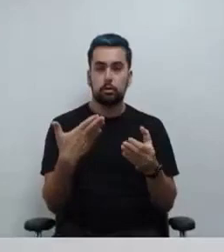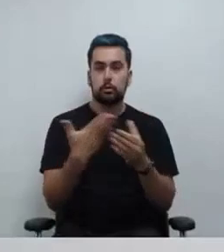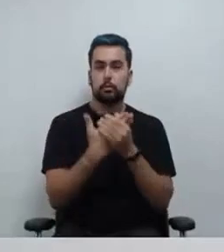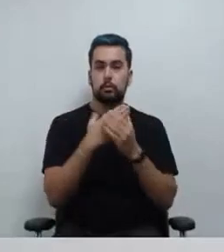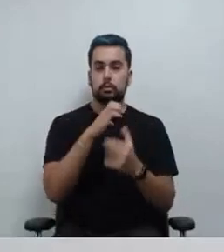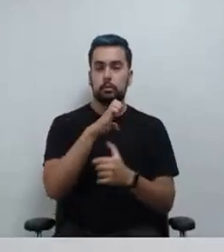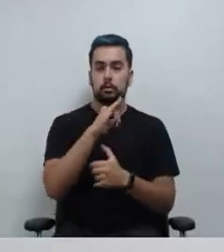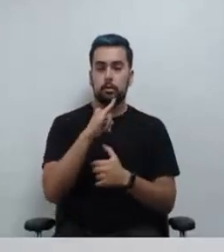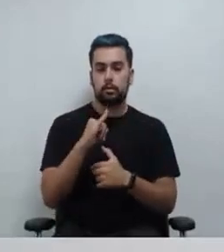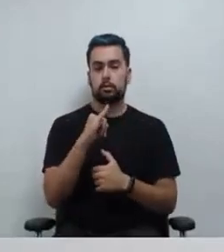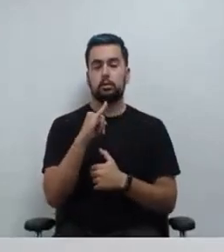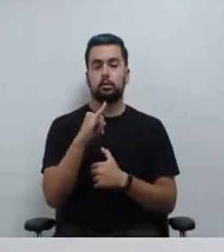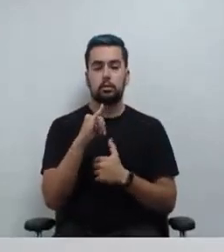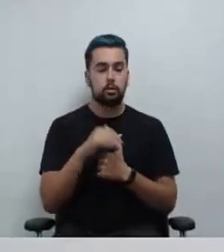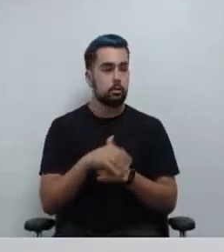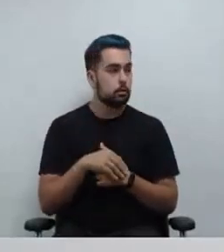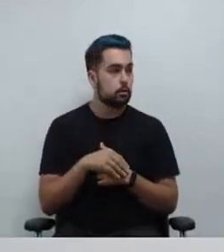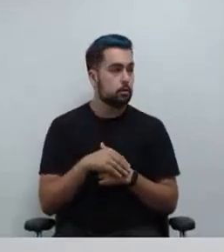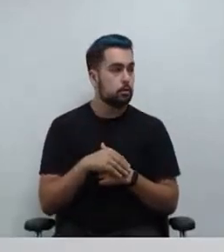SEI